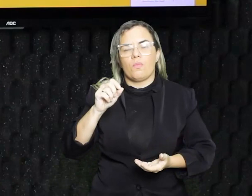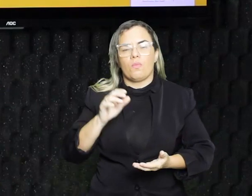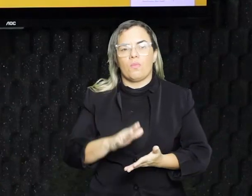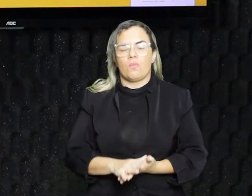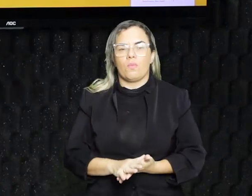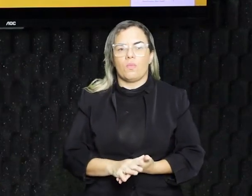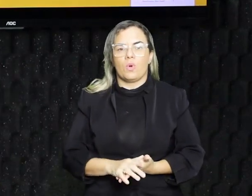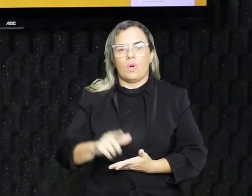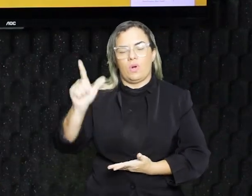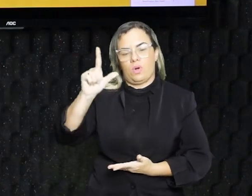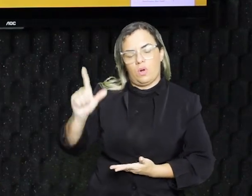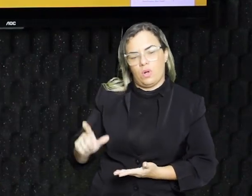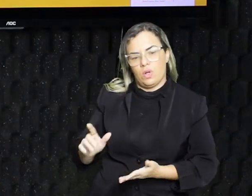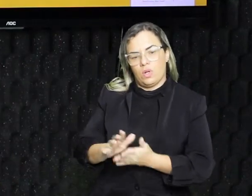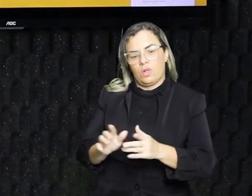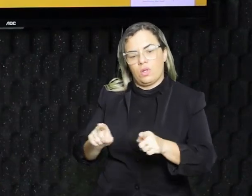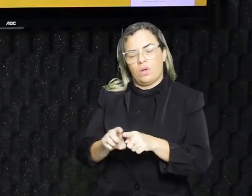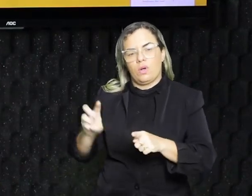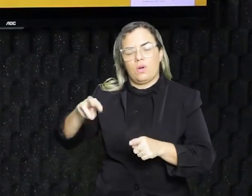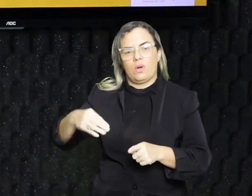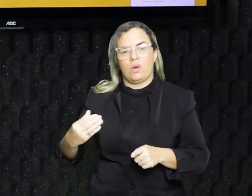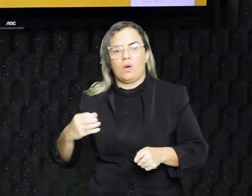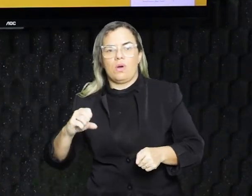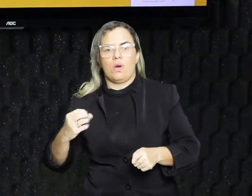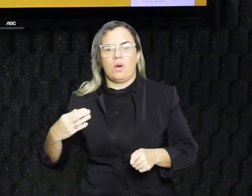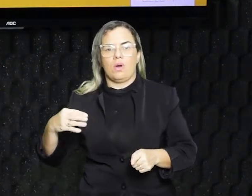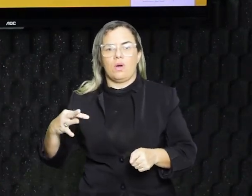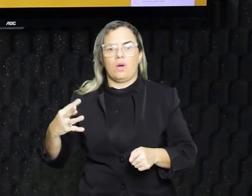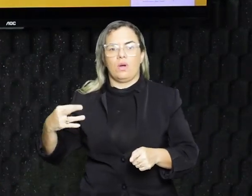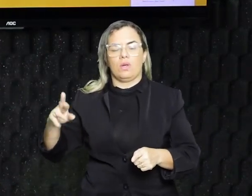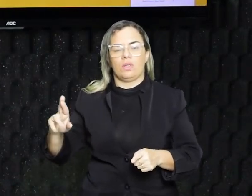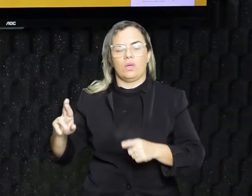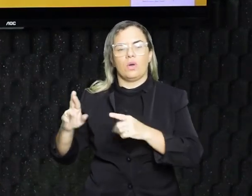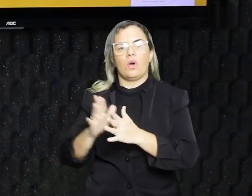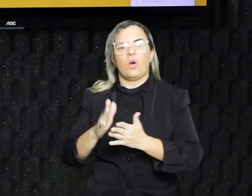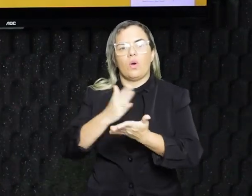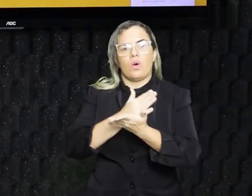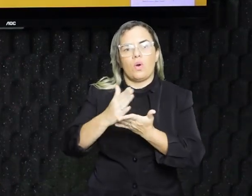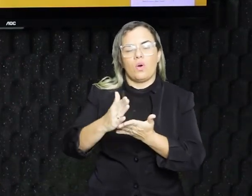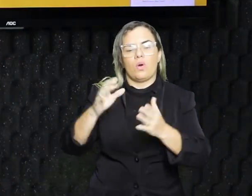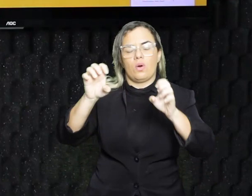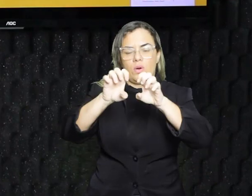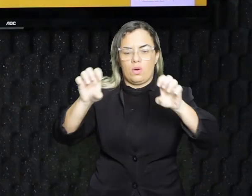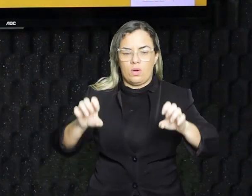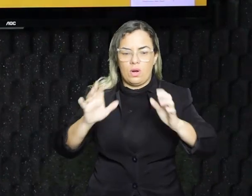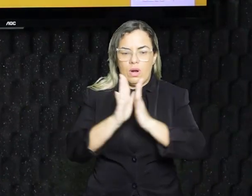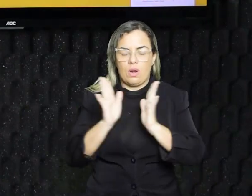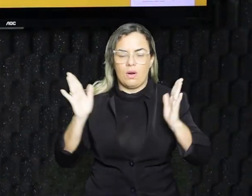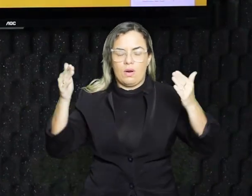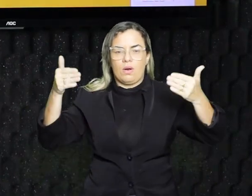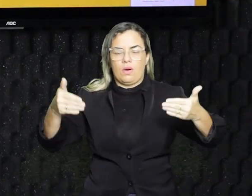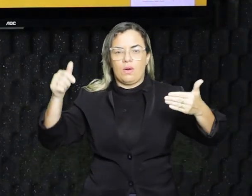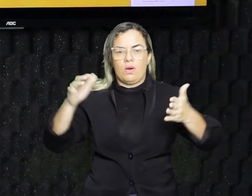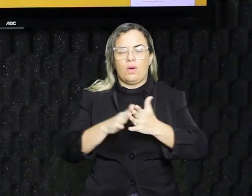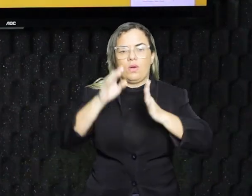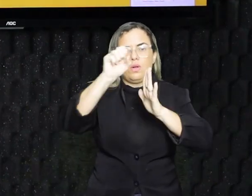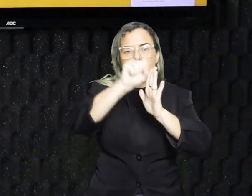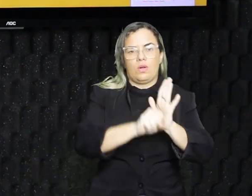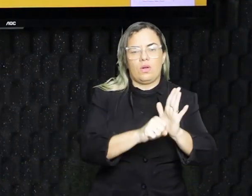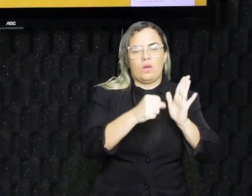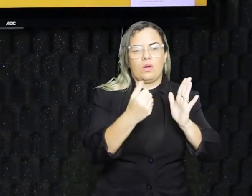Londres, como Manchester, por exemplo, começam a se estruturar. Agora, atente-se, isso, galerinha, no século